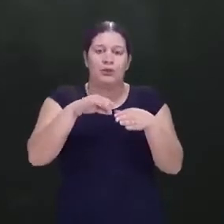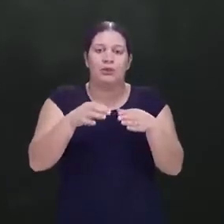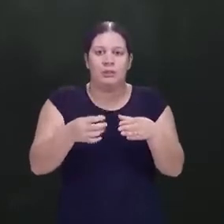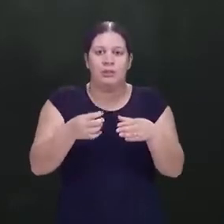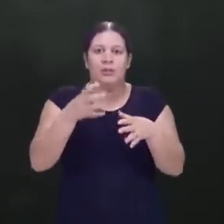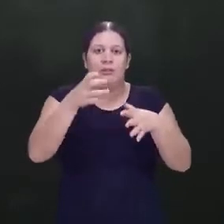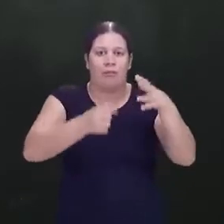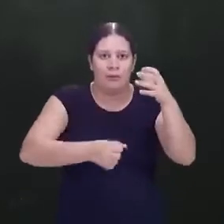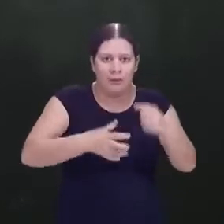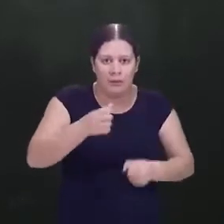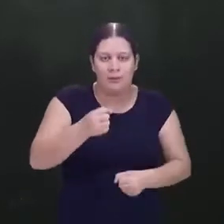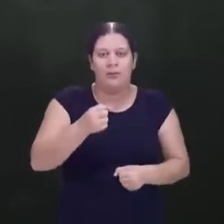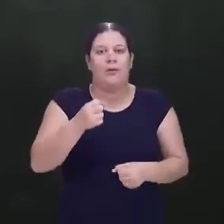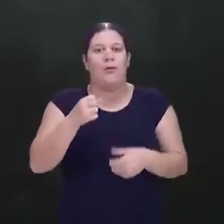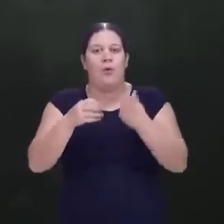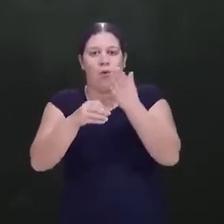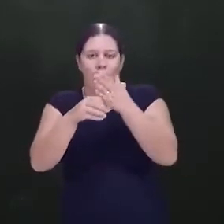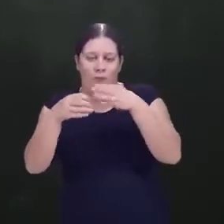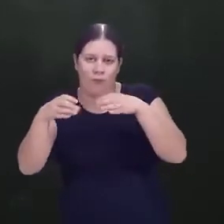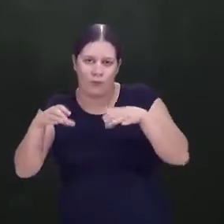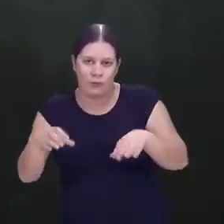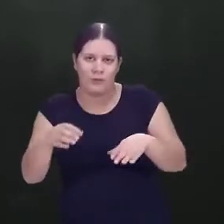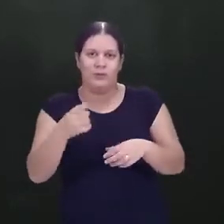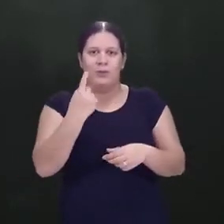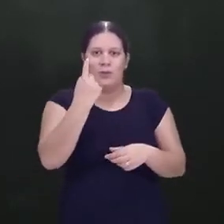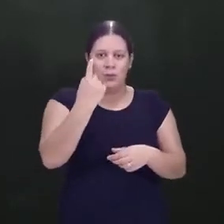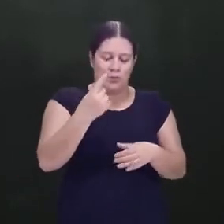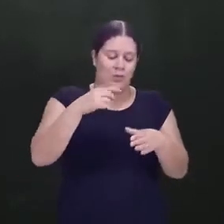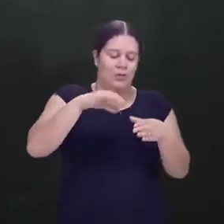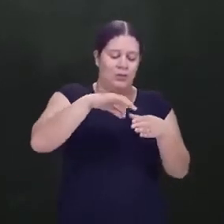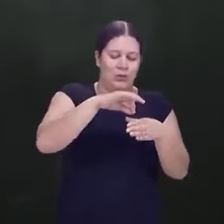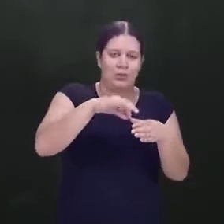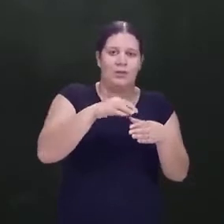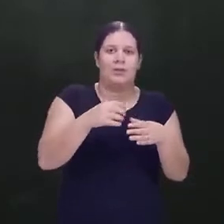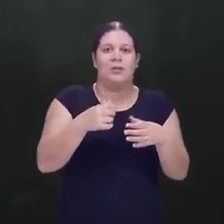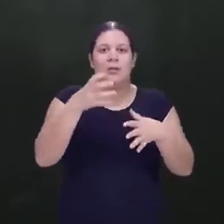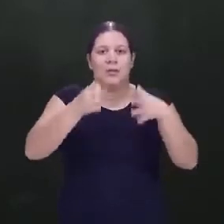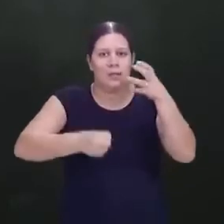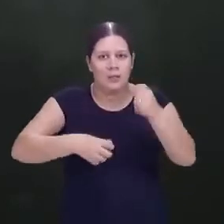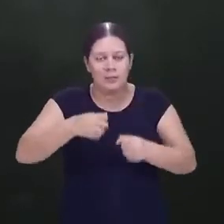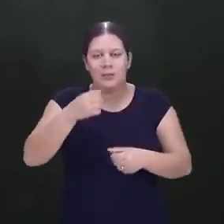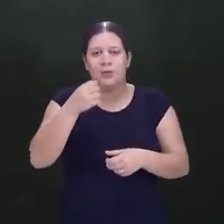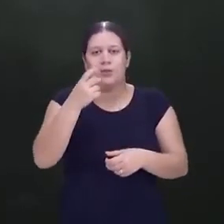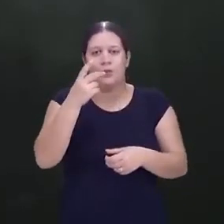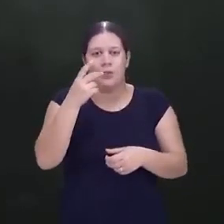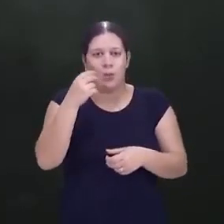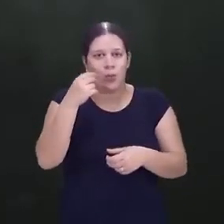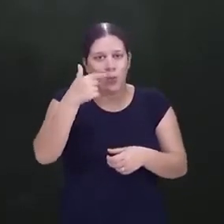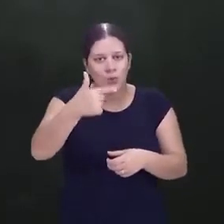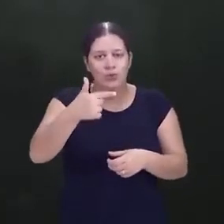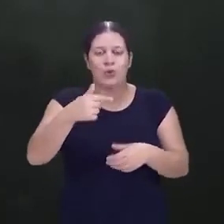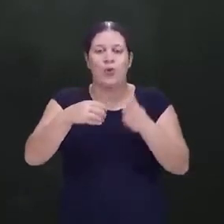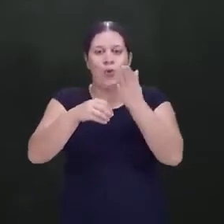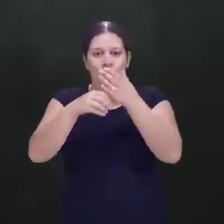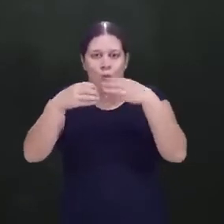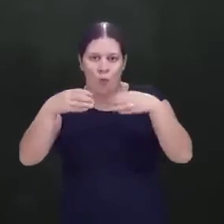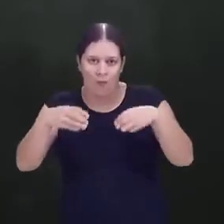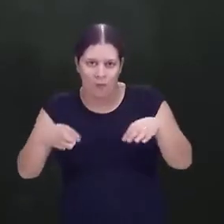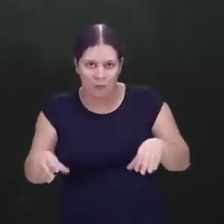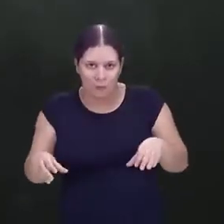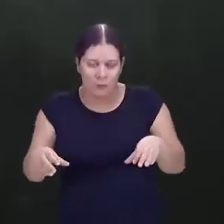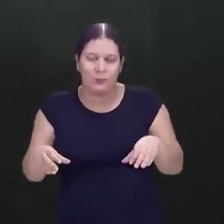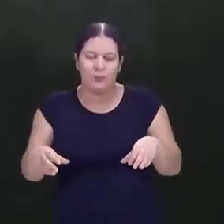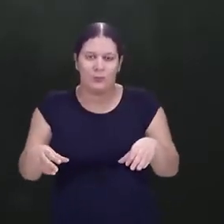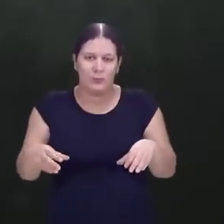você coloca 2 ovos. Então, se eu tenho uma xícara de leite, eu coloco 2 ovos. Então, se você colocar 2 xícaras de leite,